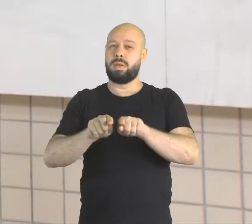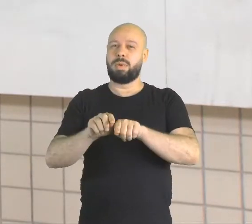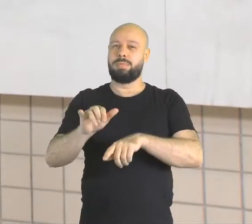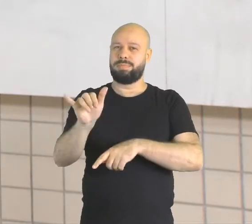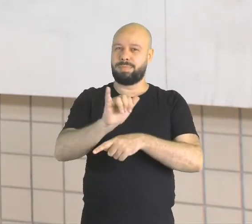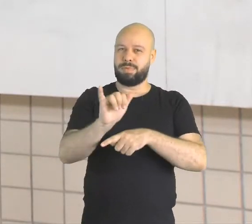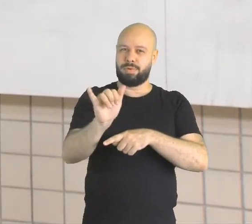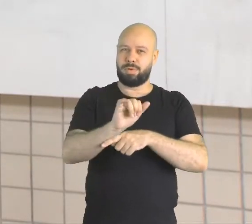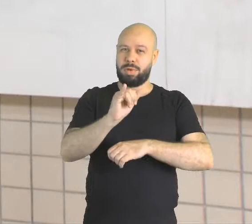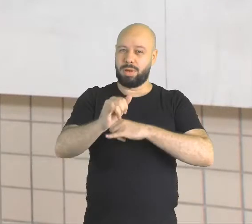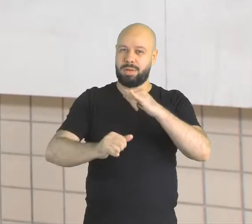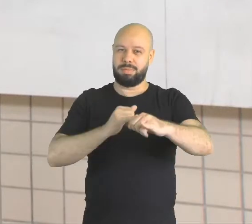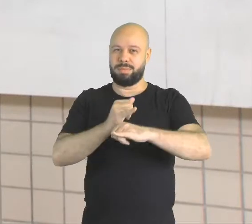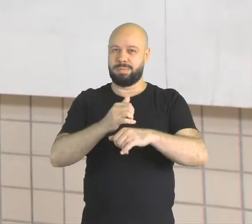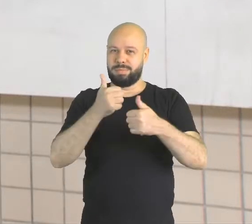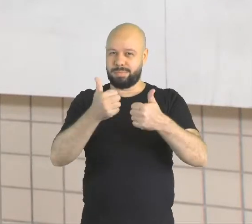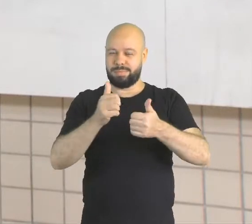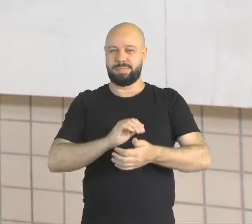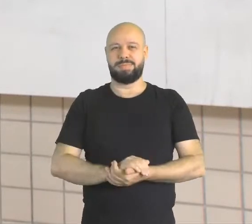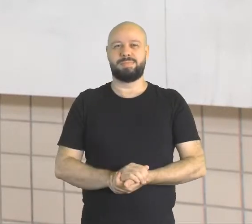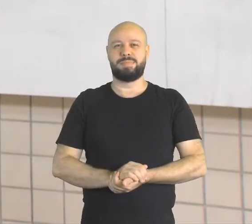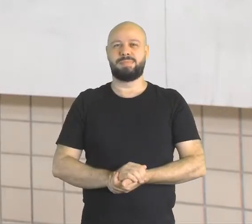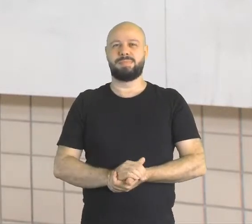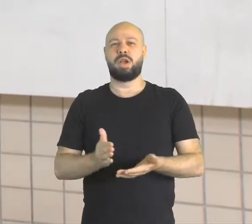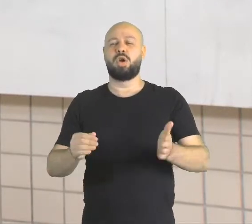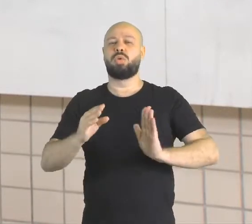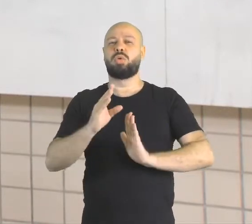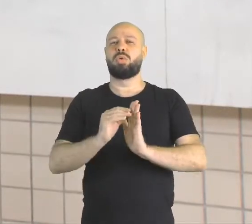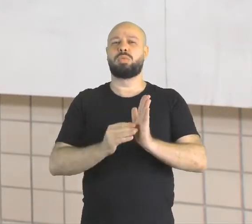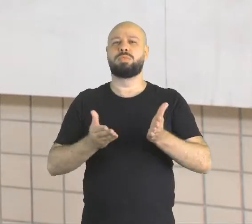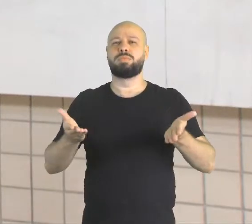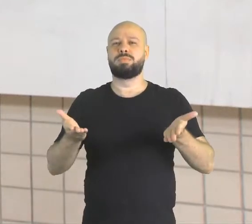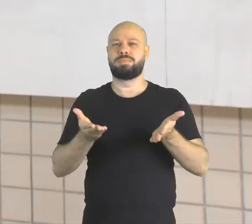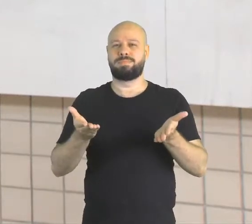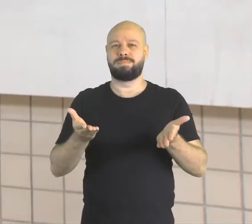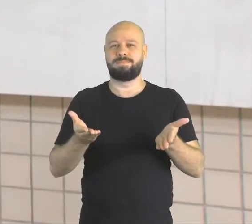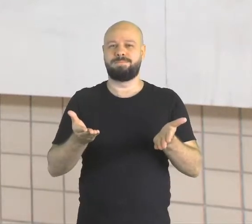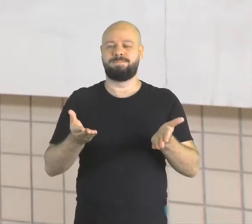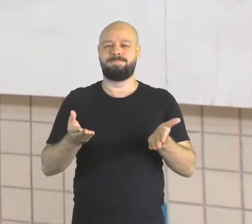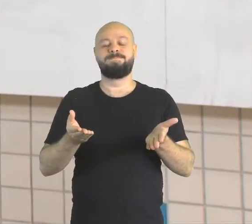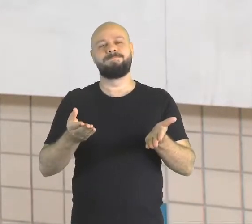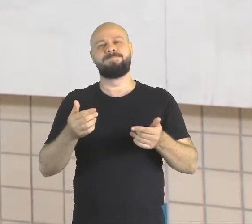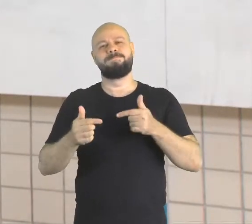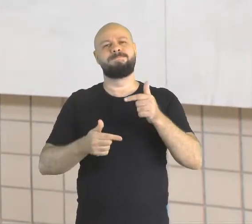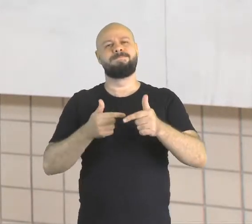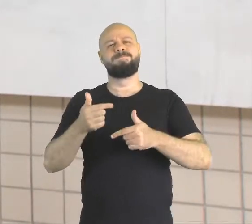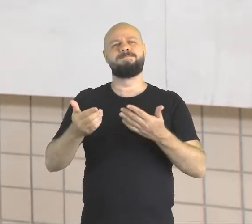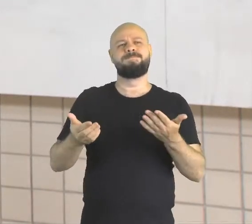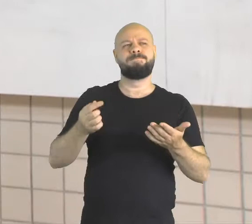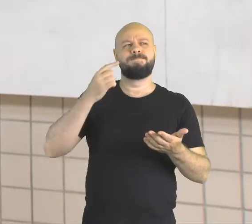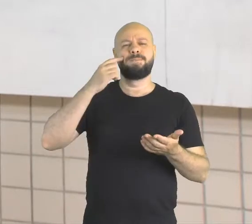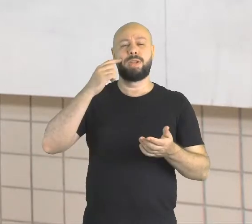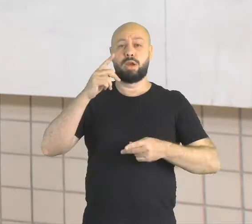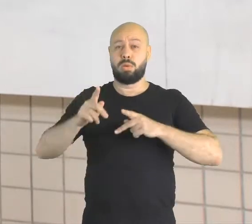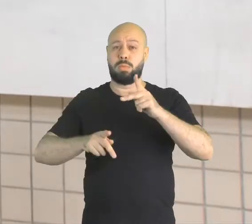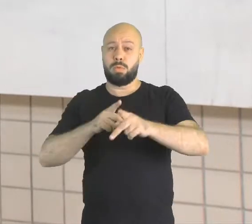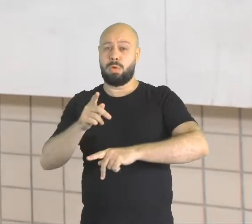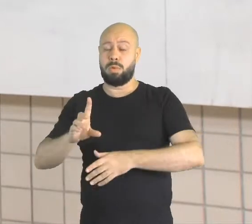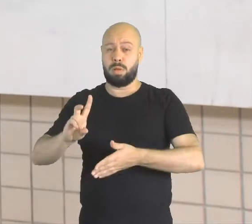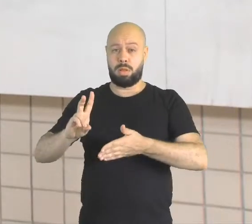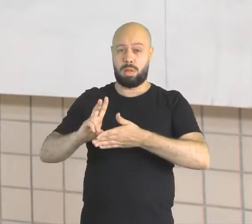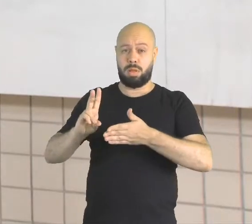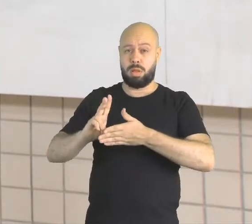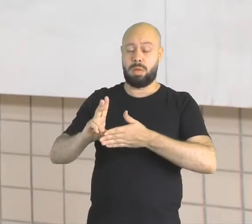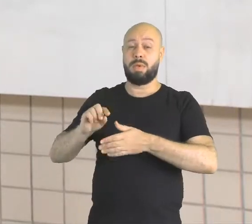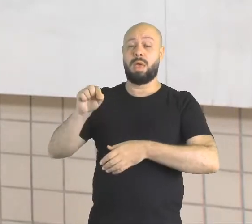da internet, tá bom? O nosso conteúdo de hoje, nós iremos trabalhar as populações indígenas